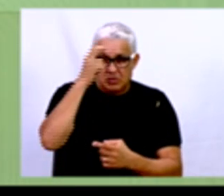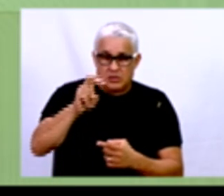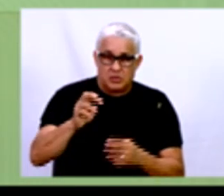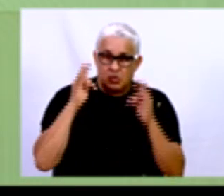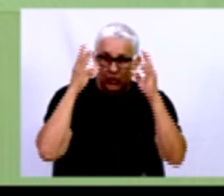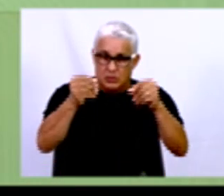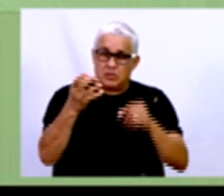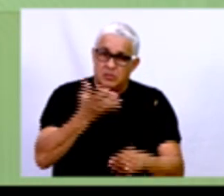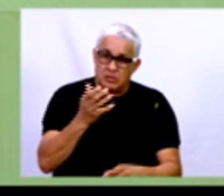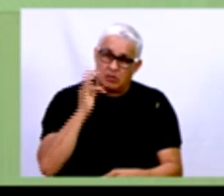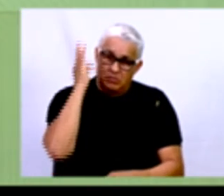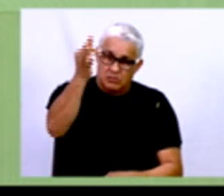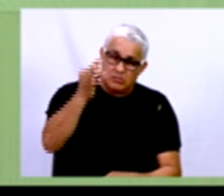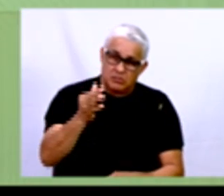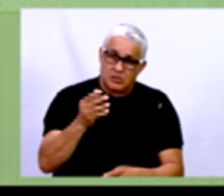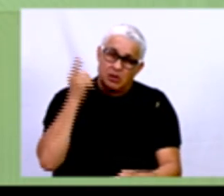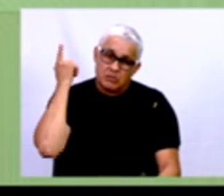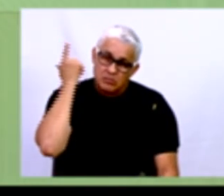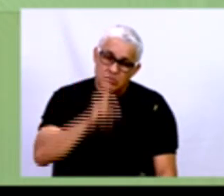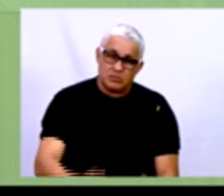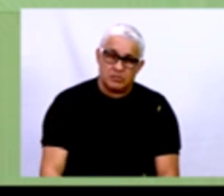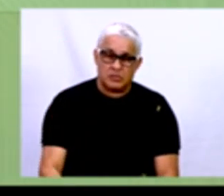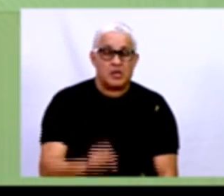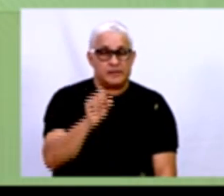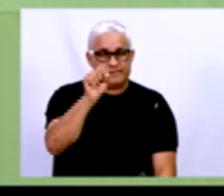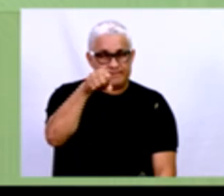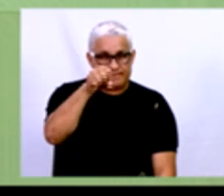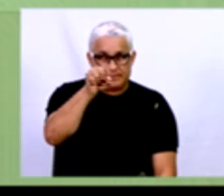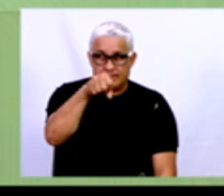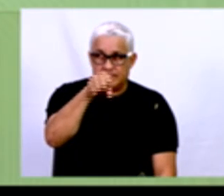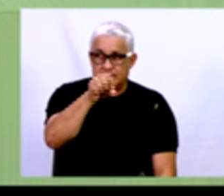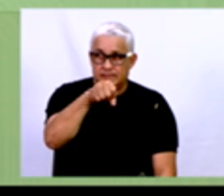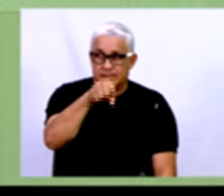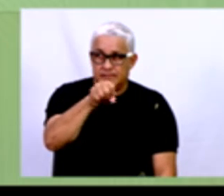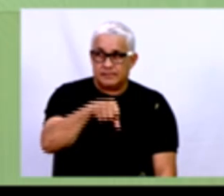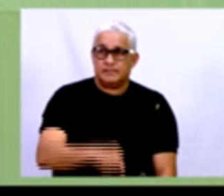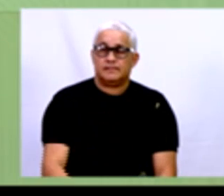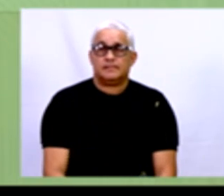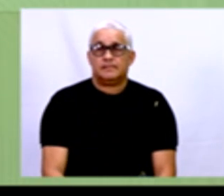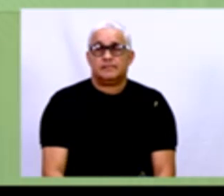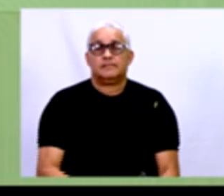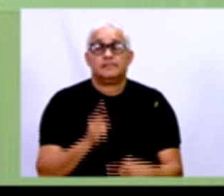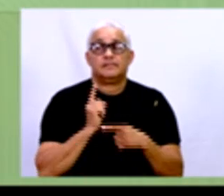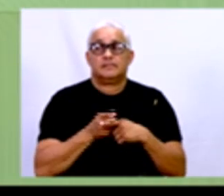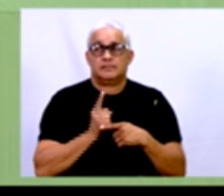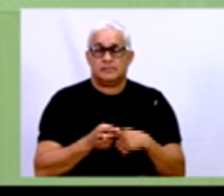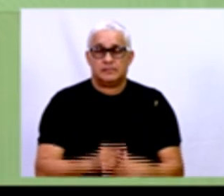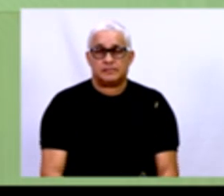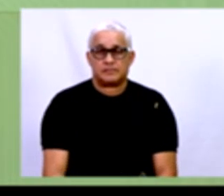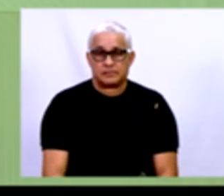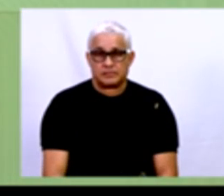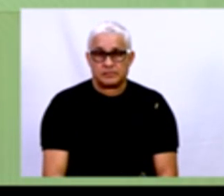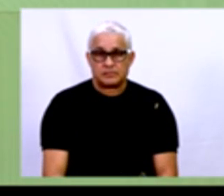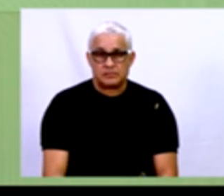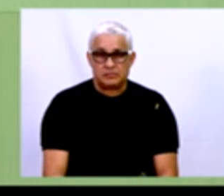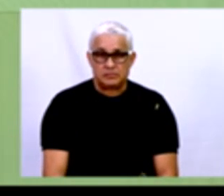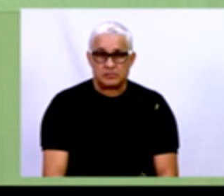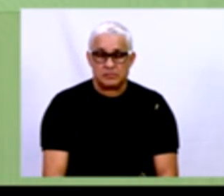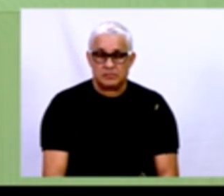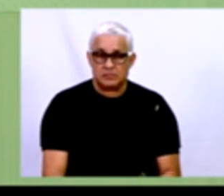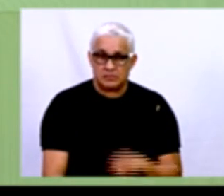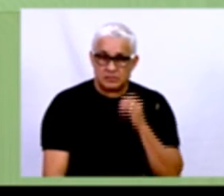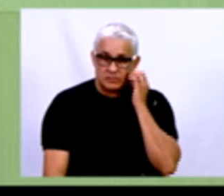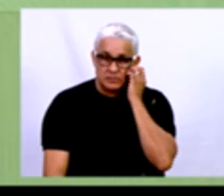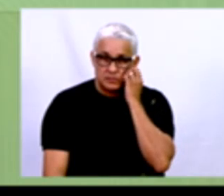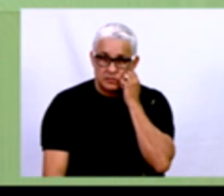todos pretendem chegar? Sim, com certeza, porque ela, né,